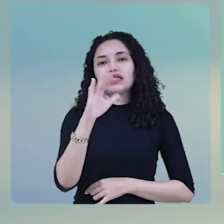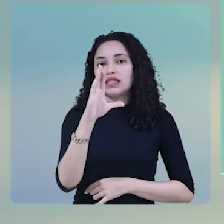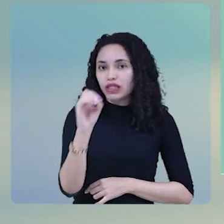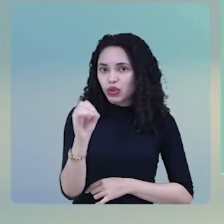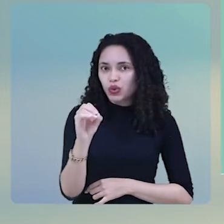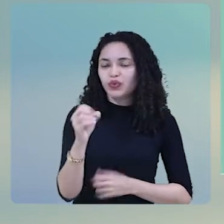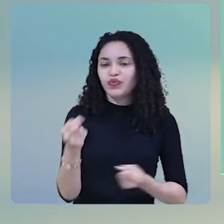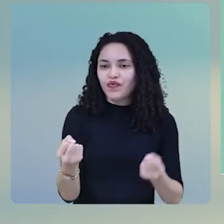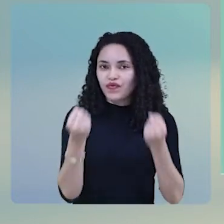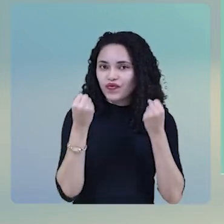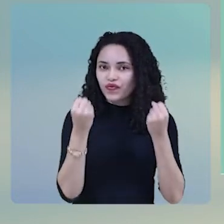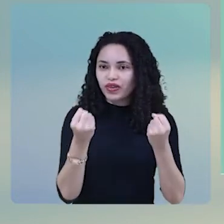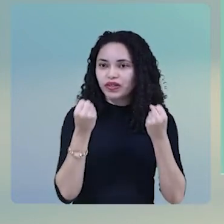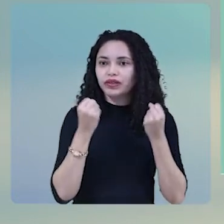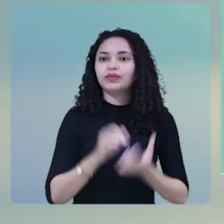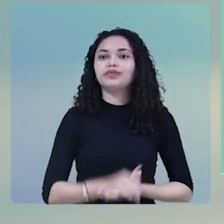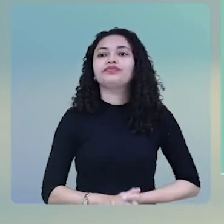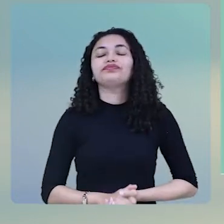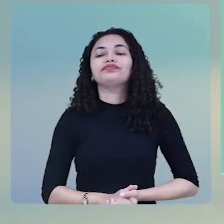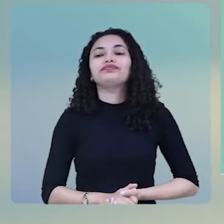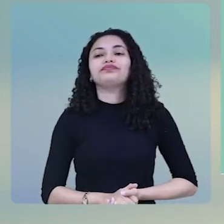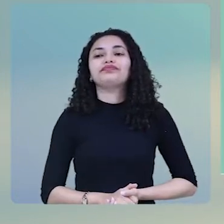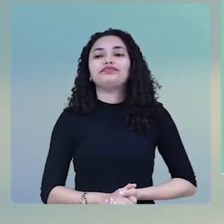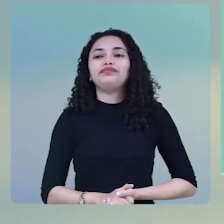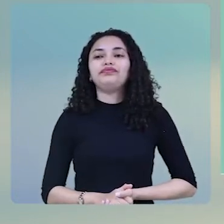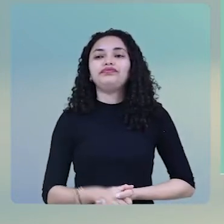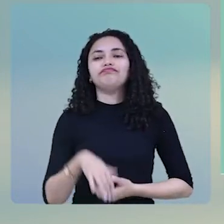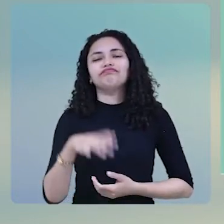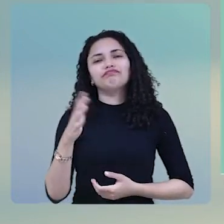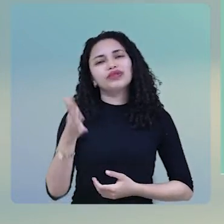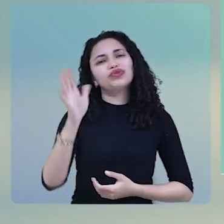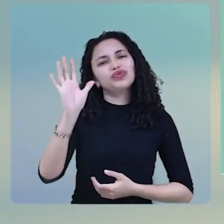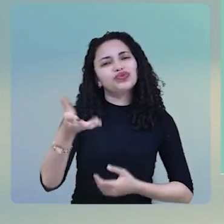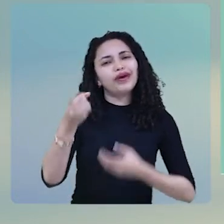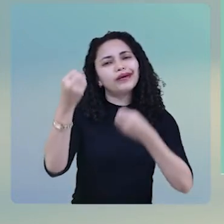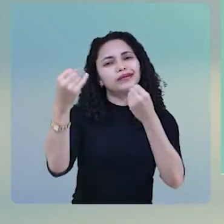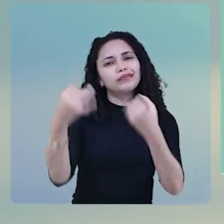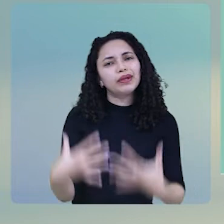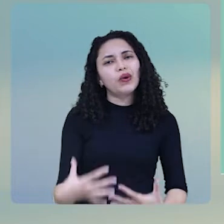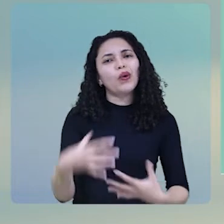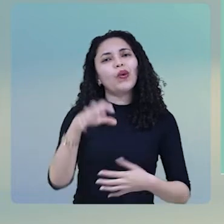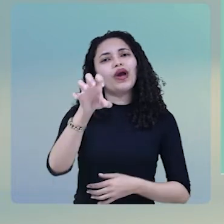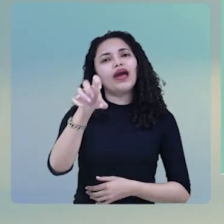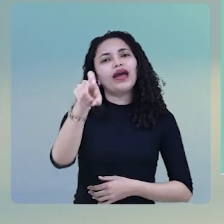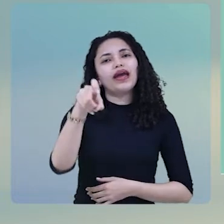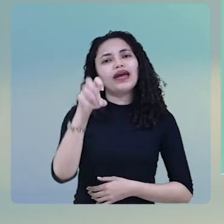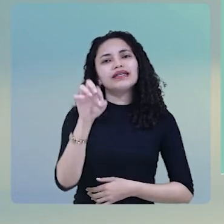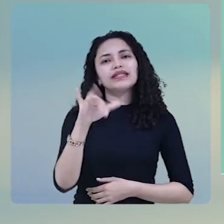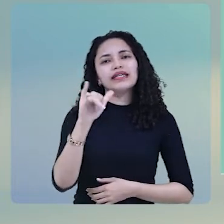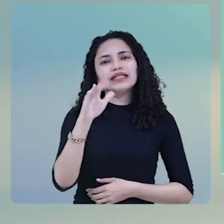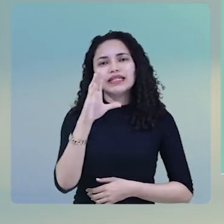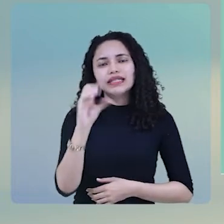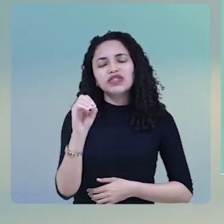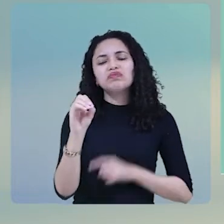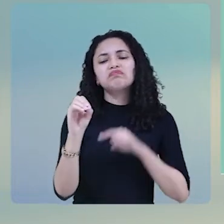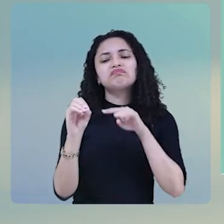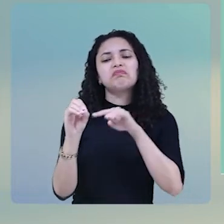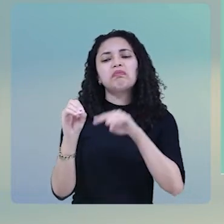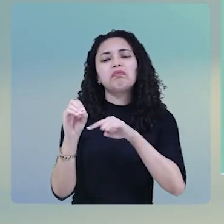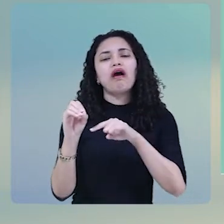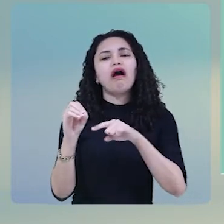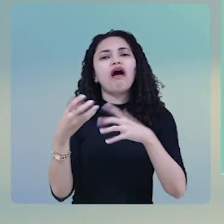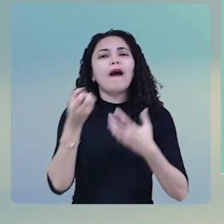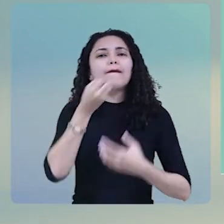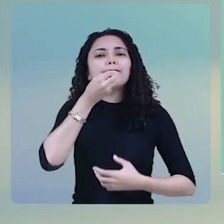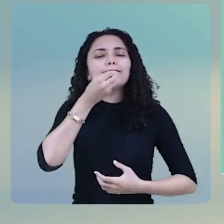lá. Agora, já que a gente fala tanto de exercício físico, quais são os benefícios desse exercício físico